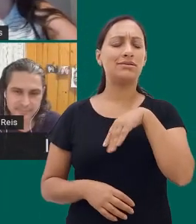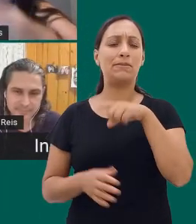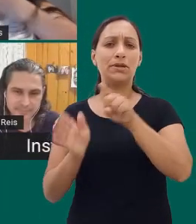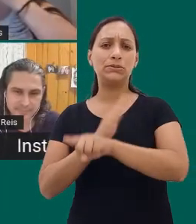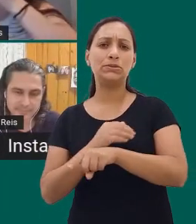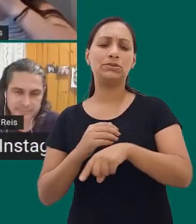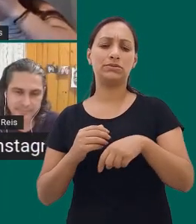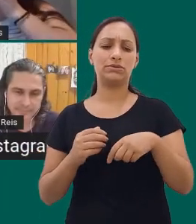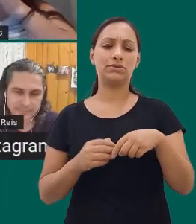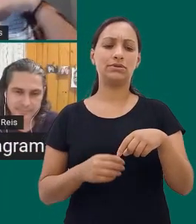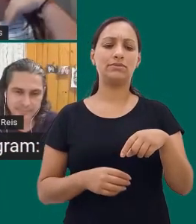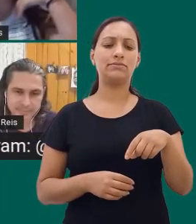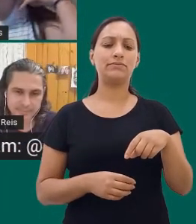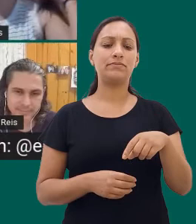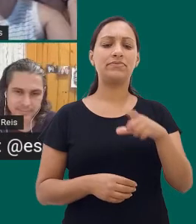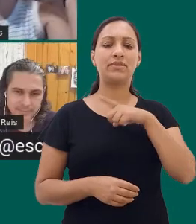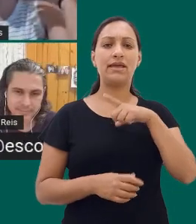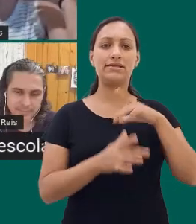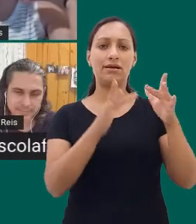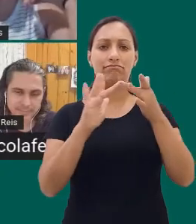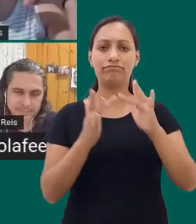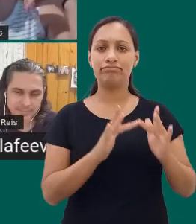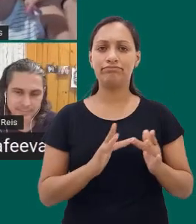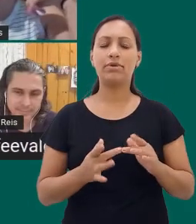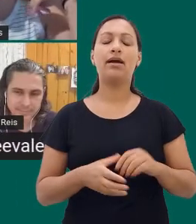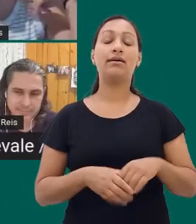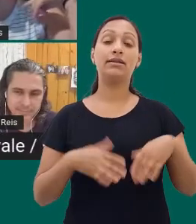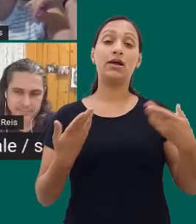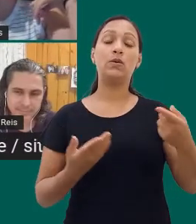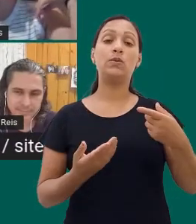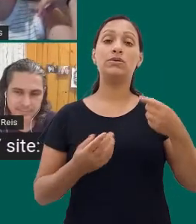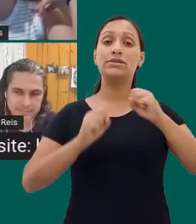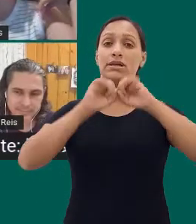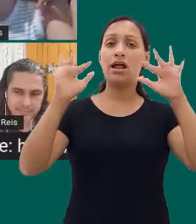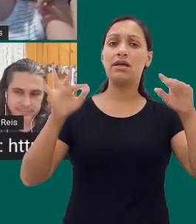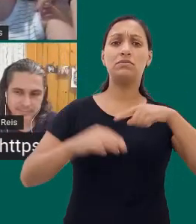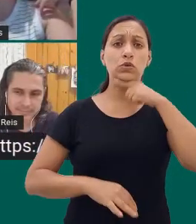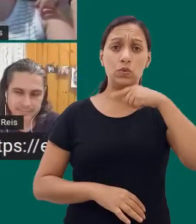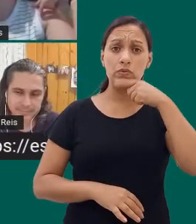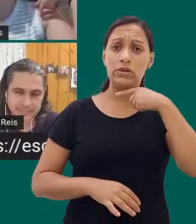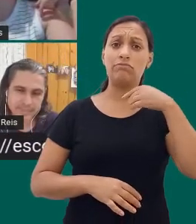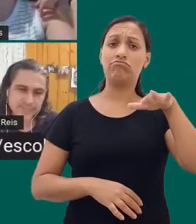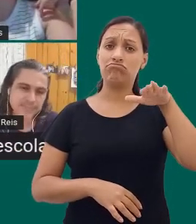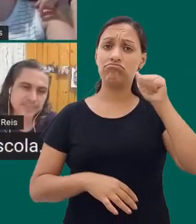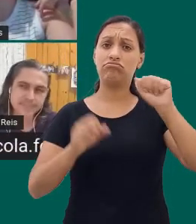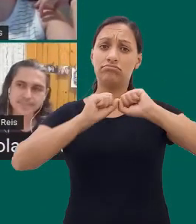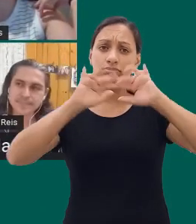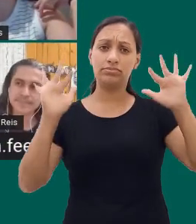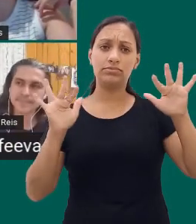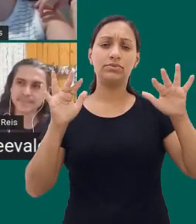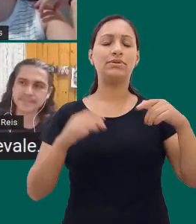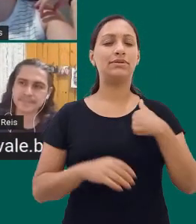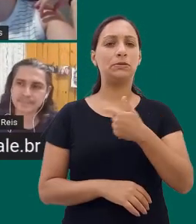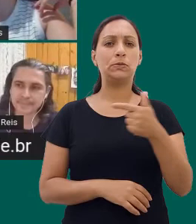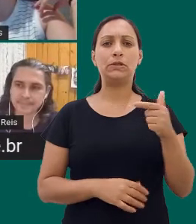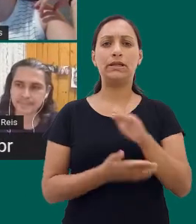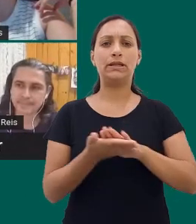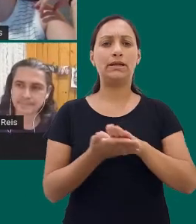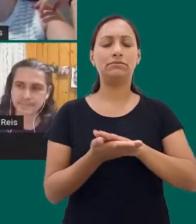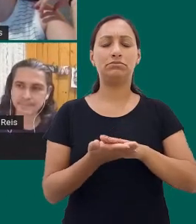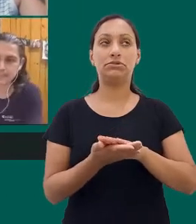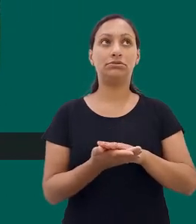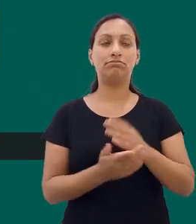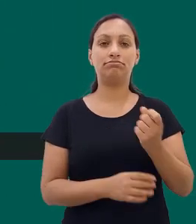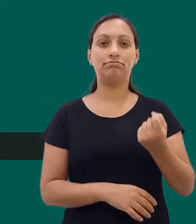né, tem essa questão de articulação, e tira as dúvidas, gente, não tem bicho de 7 cabeças,